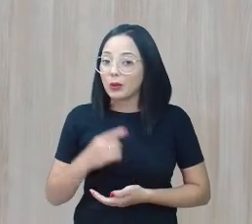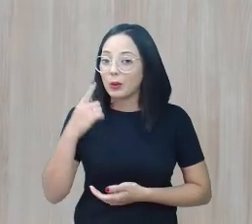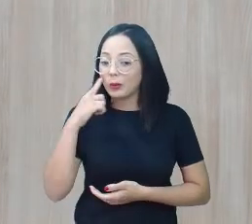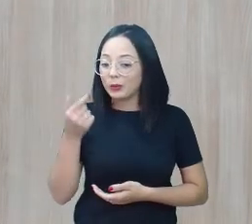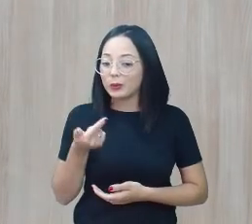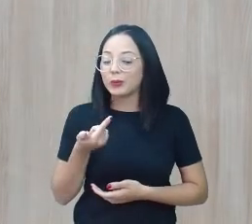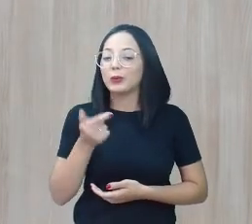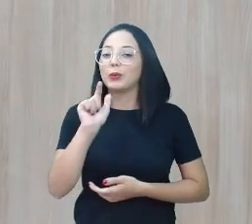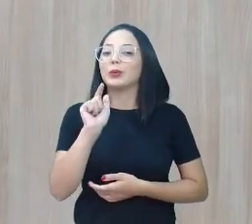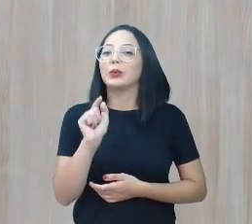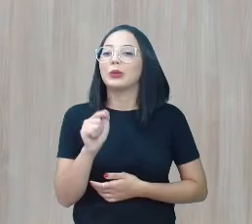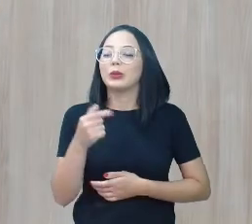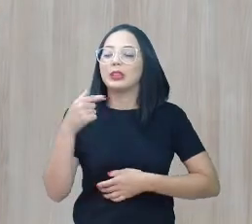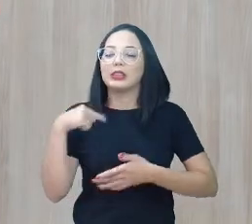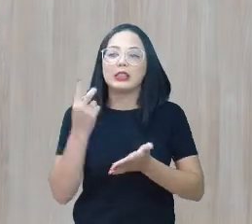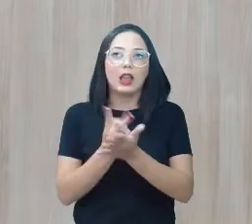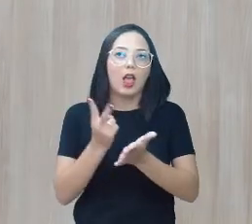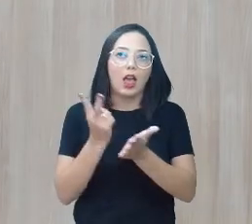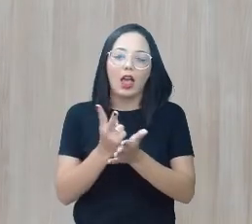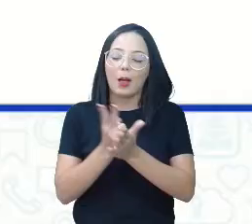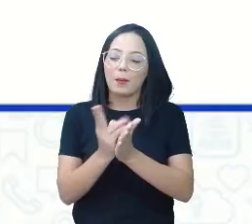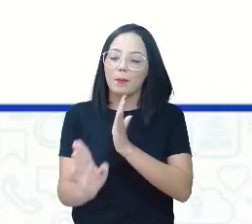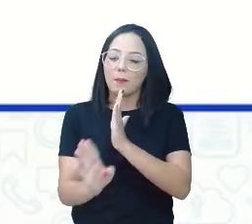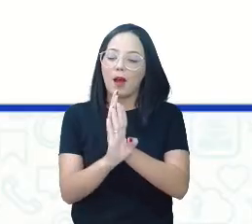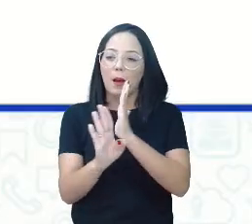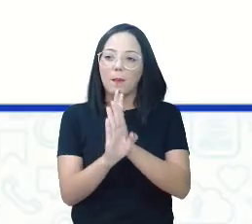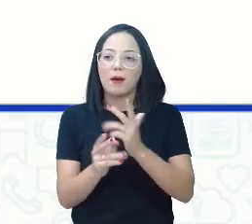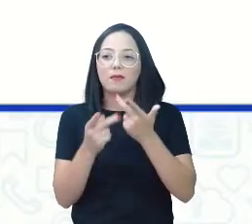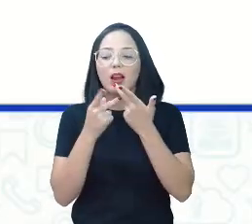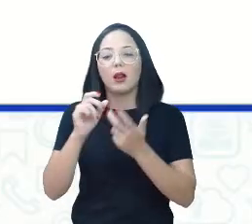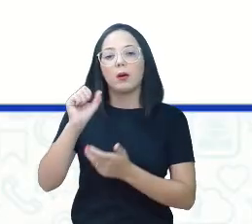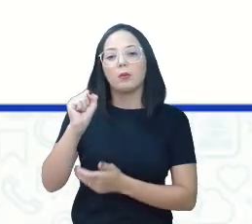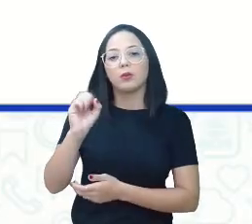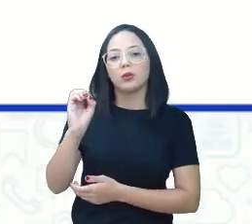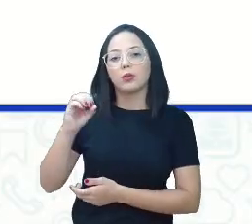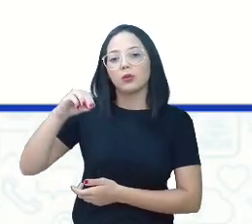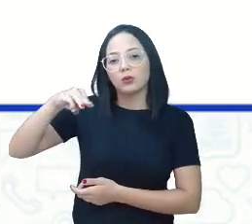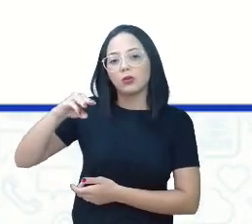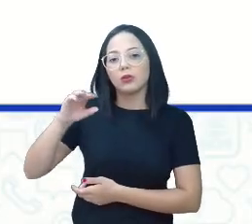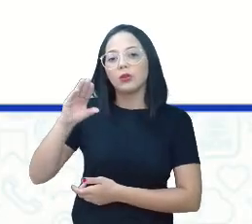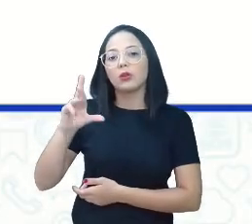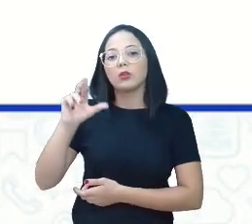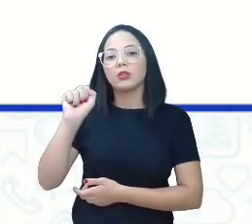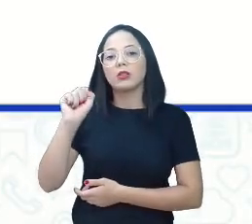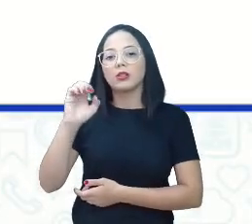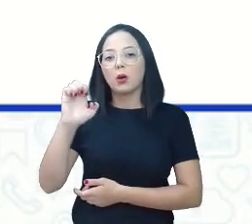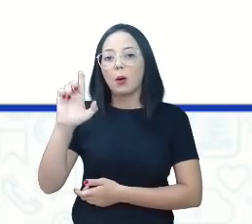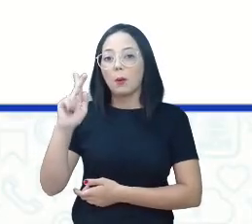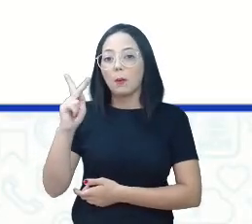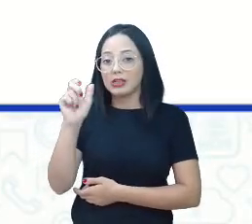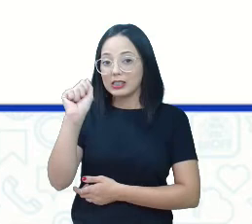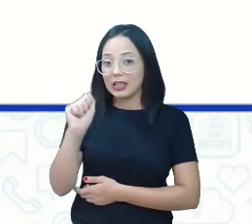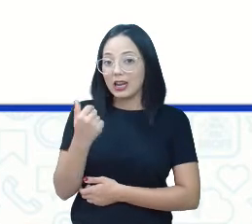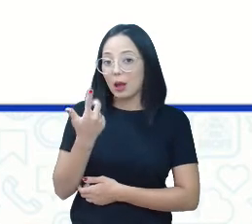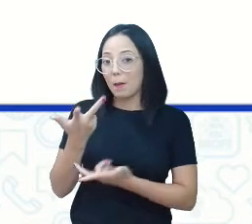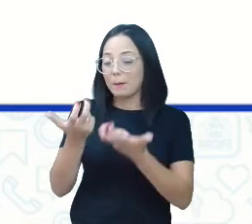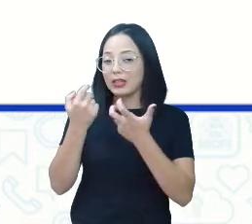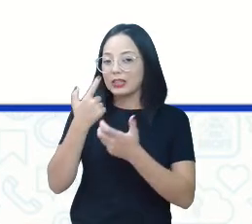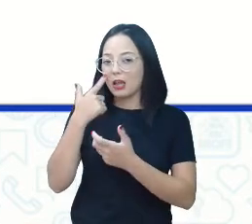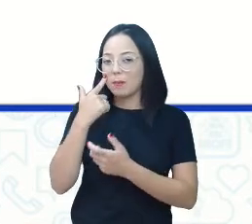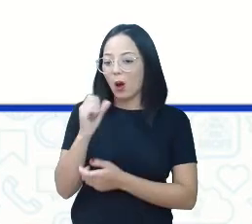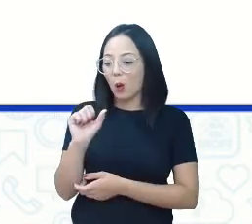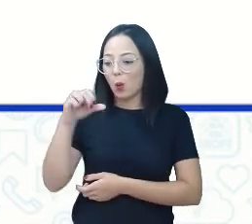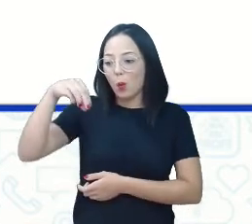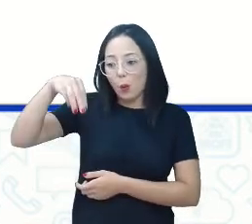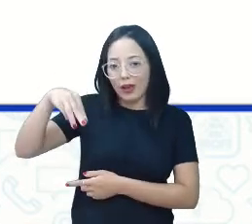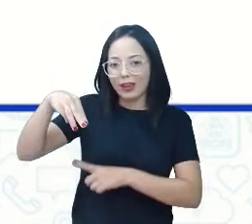Outro, não é, que ouvimos sempre, sobrancelha. Percebam aí, não é, o M antes do